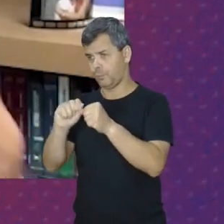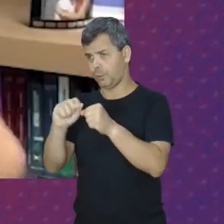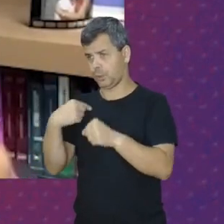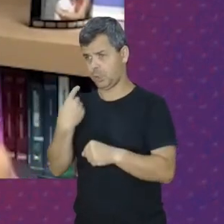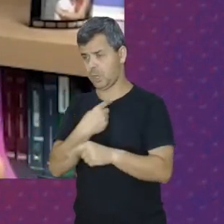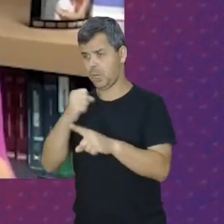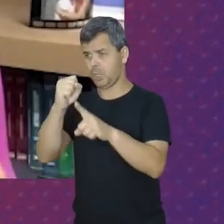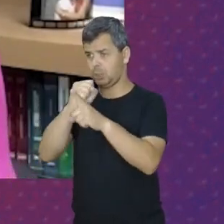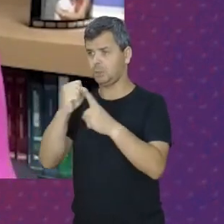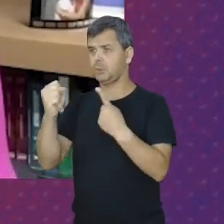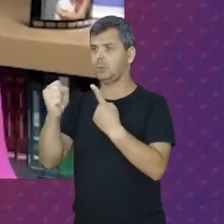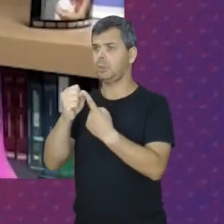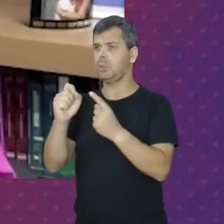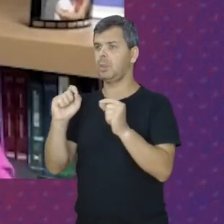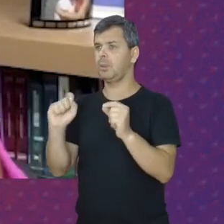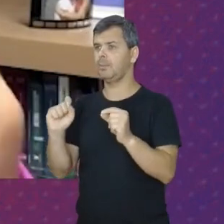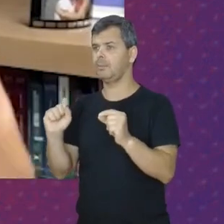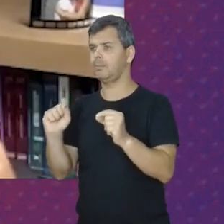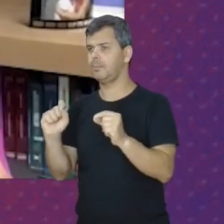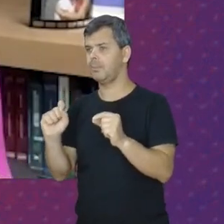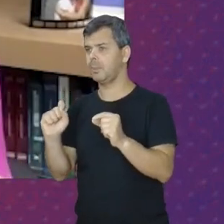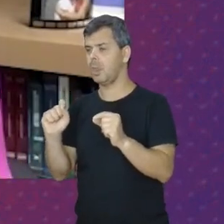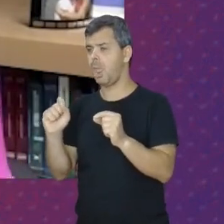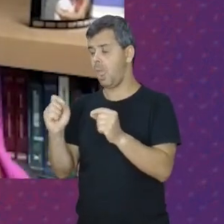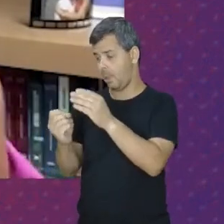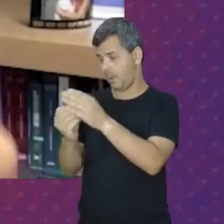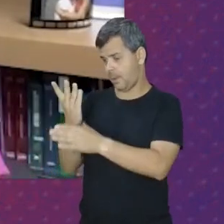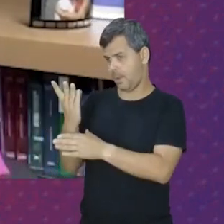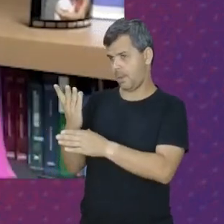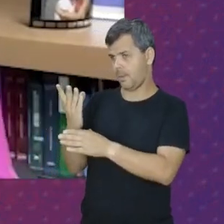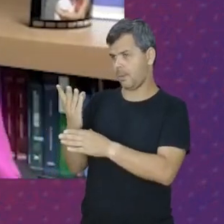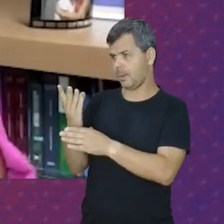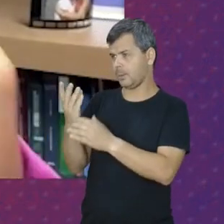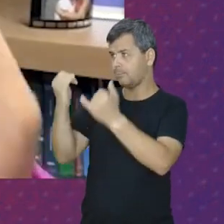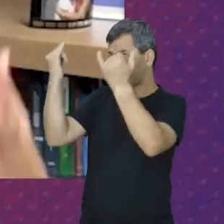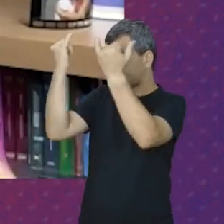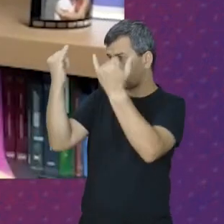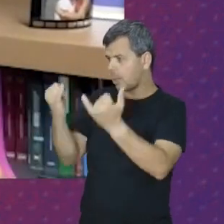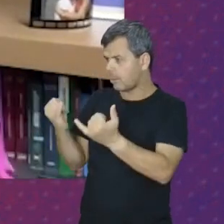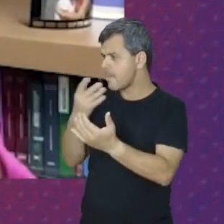nossa sociedade é gerida nesse desenho